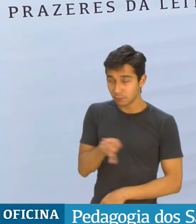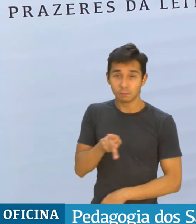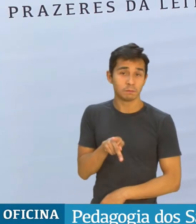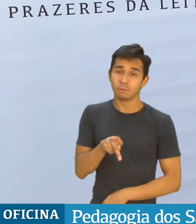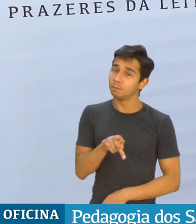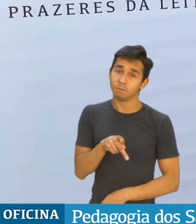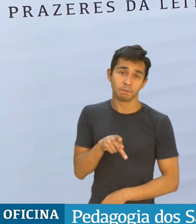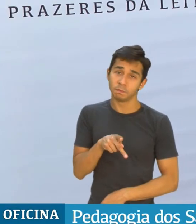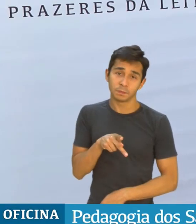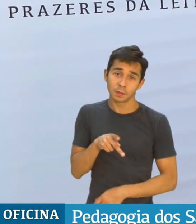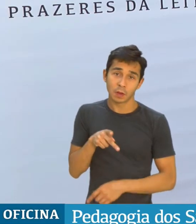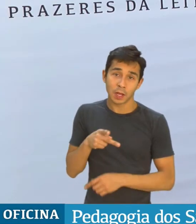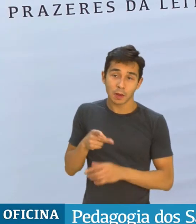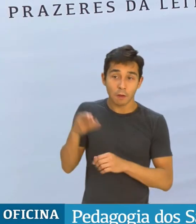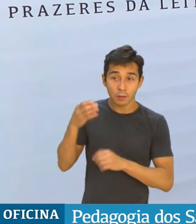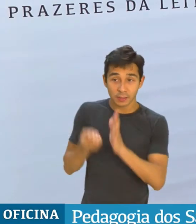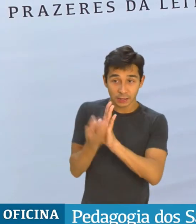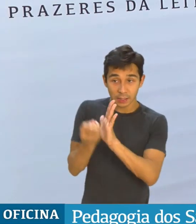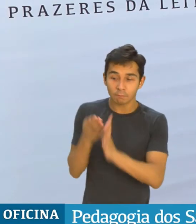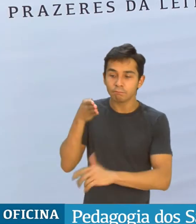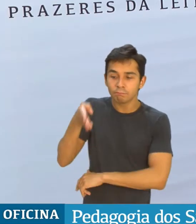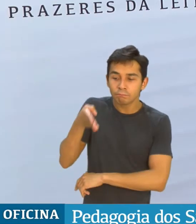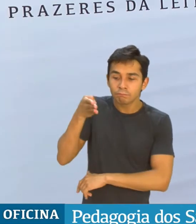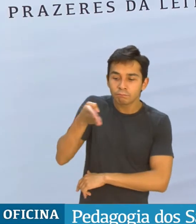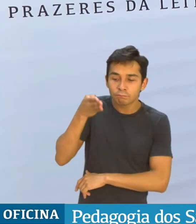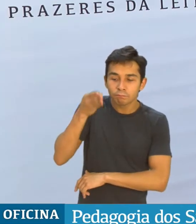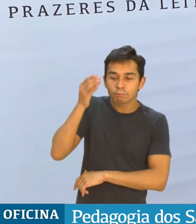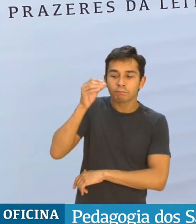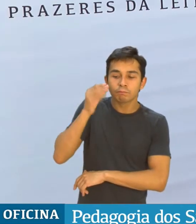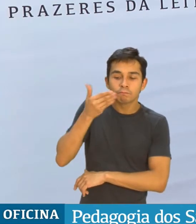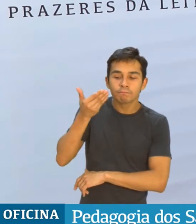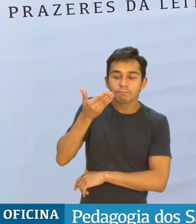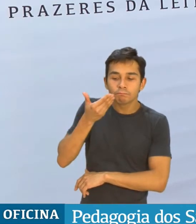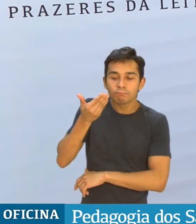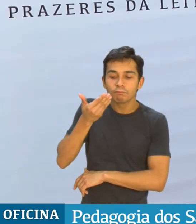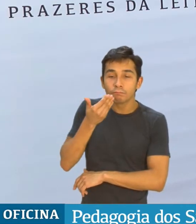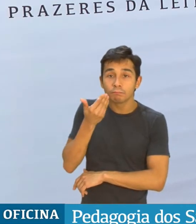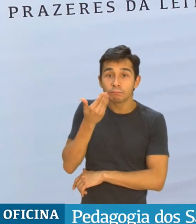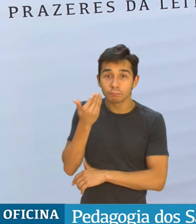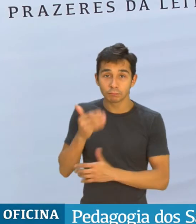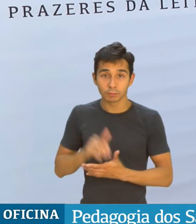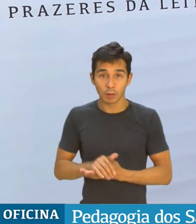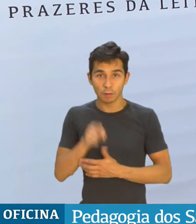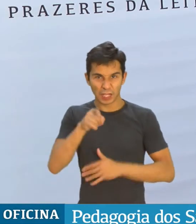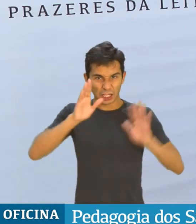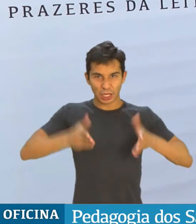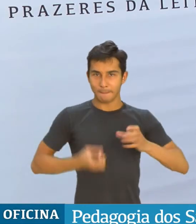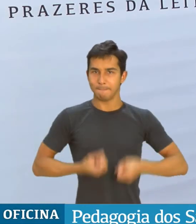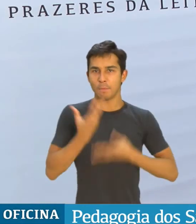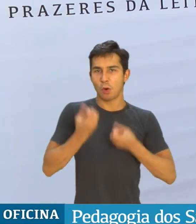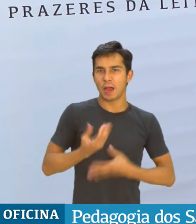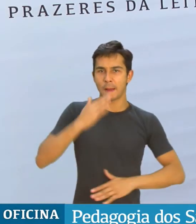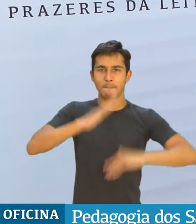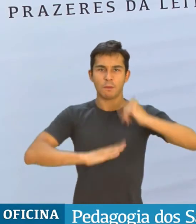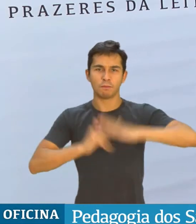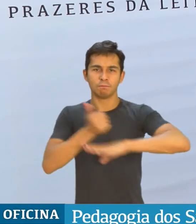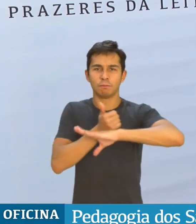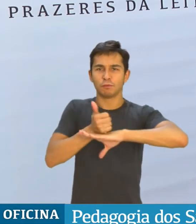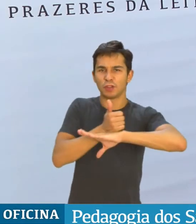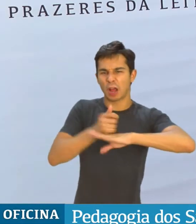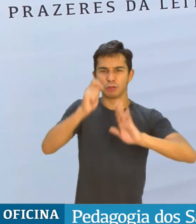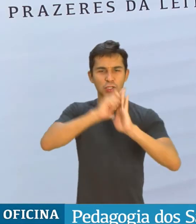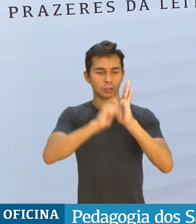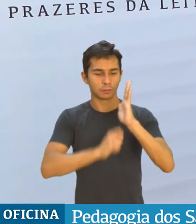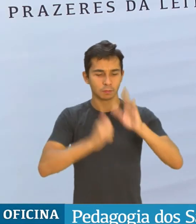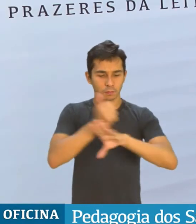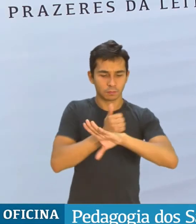tempo, né? Então, uma coisa que eu costumo também dizer para as pessoas, não precisa ser poeta, não precisa ser escritor,